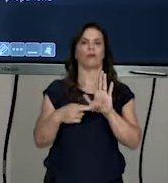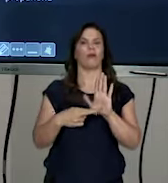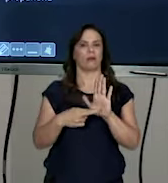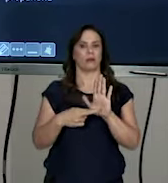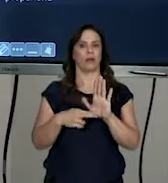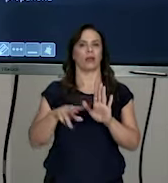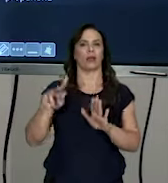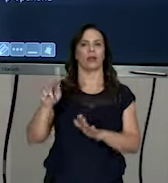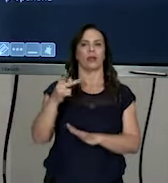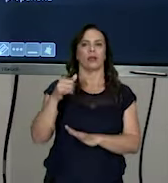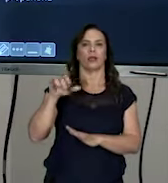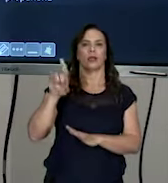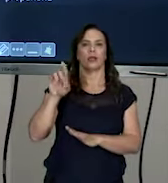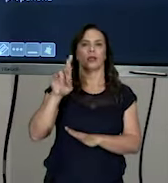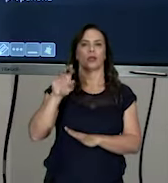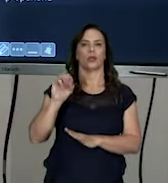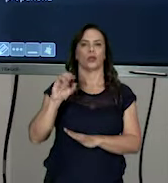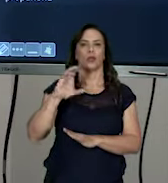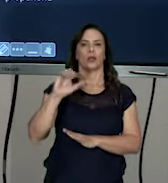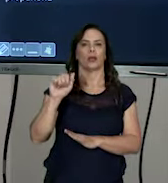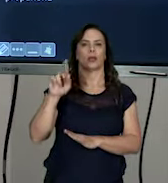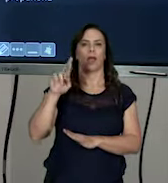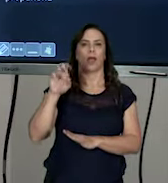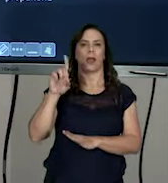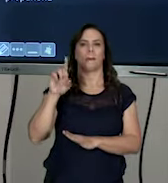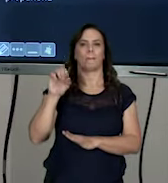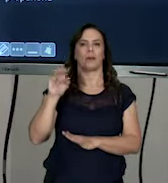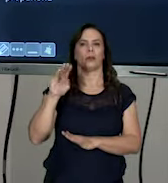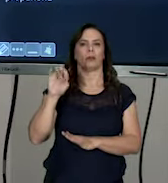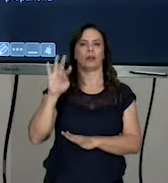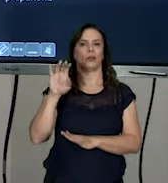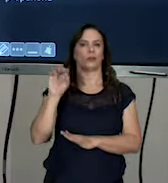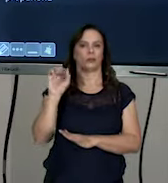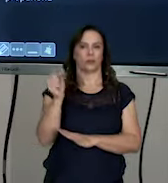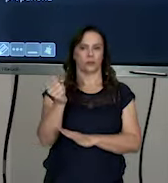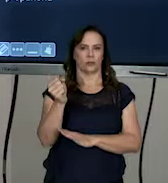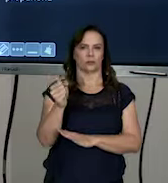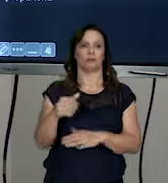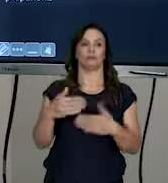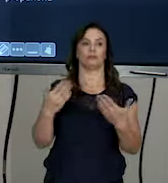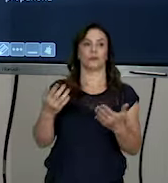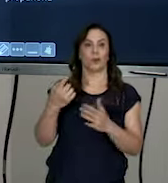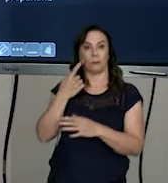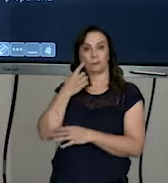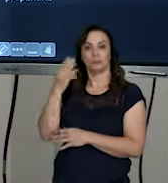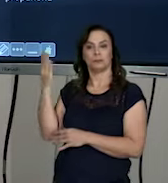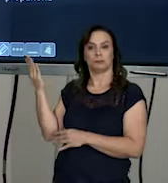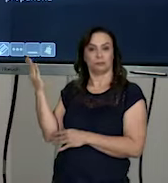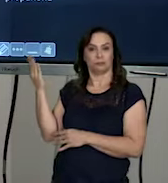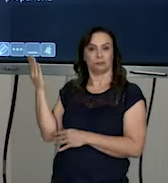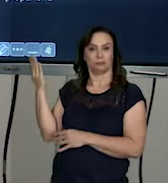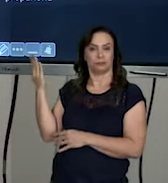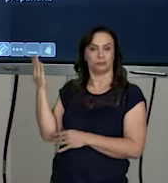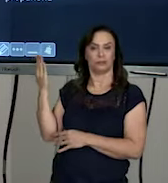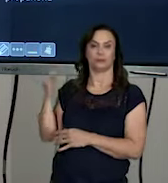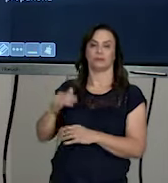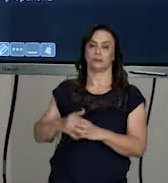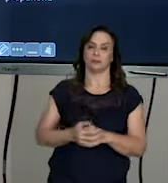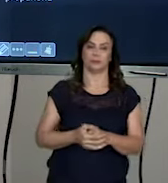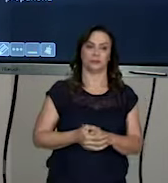hidrocarbonetos. Prefixo, infixo, mais a terminação -al. Indica o número de carbono, o tipo de ligação e o grupo funcional.